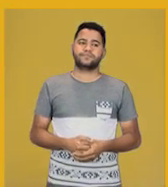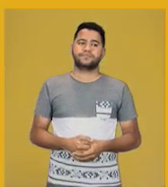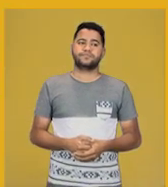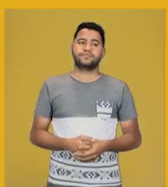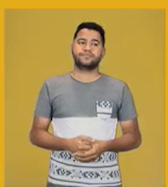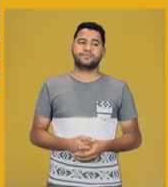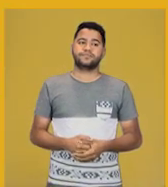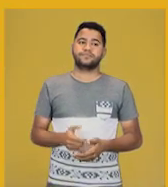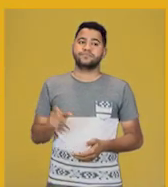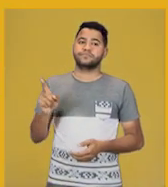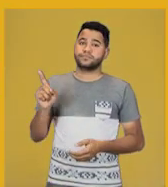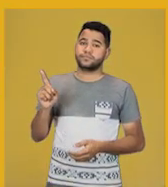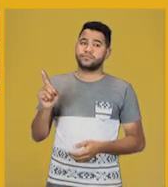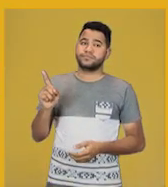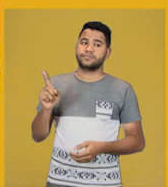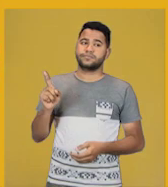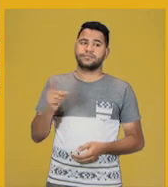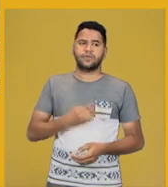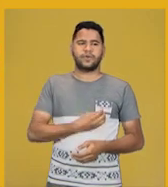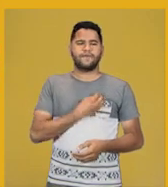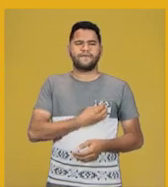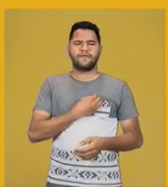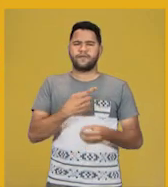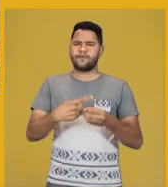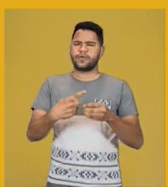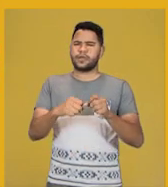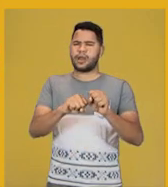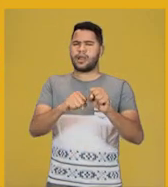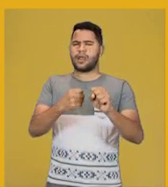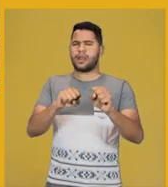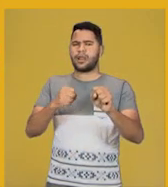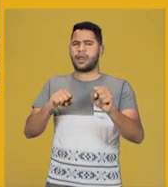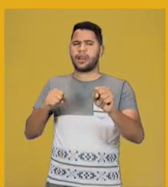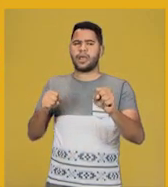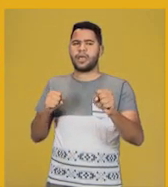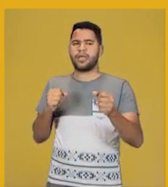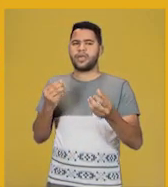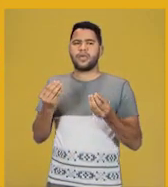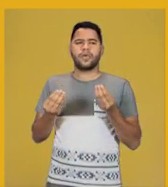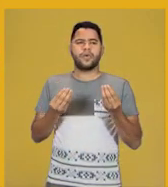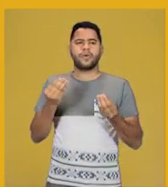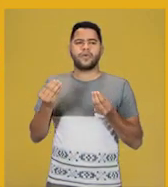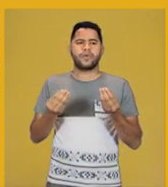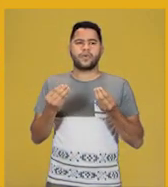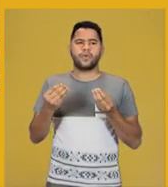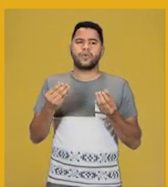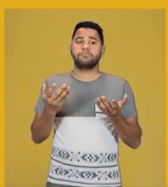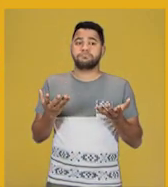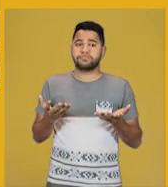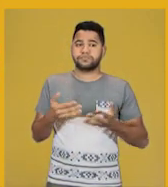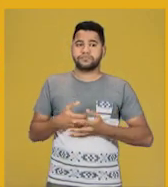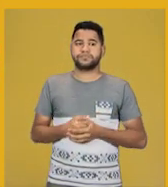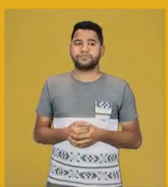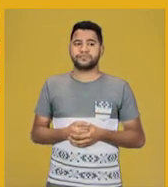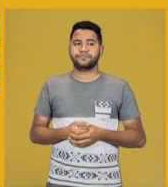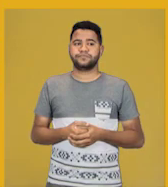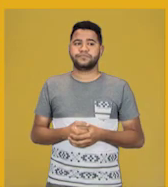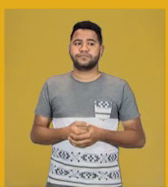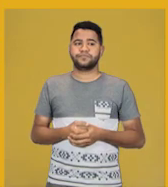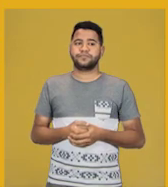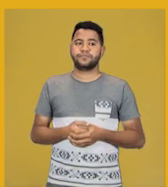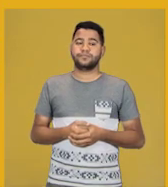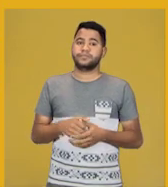na Live e na Big City tão como será né viver numa cidade grande